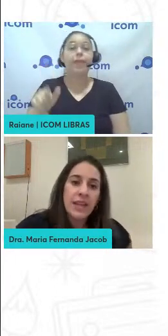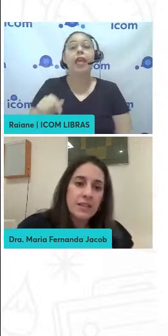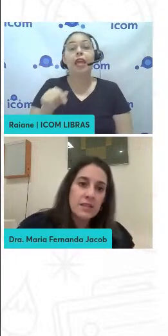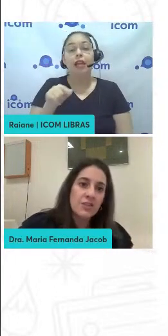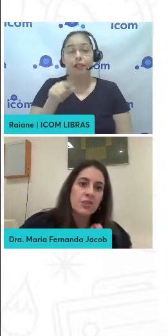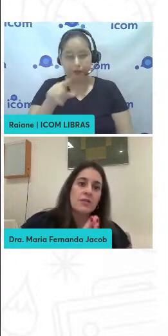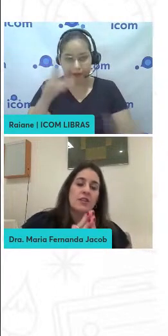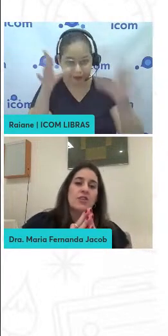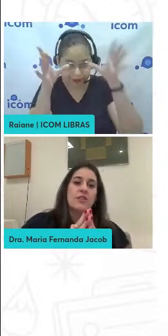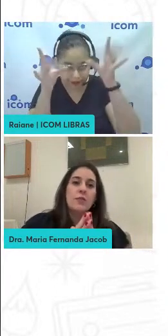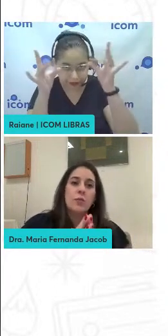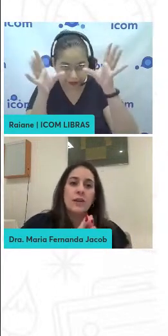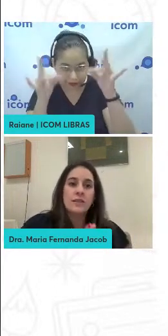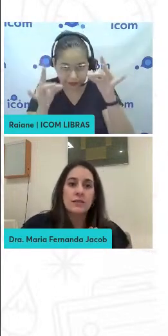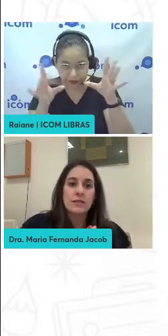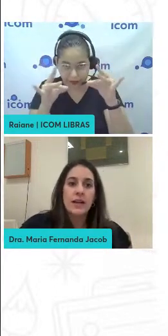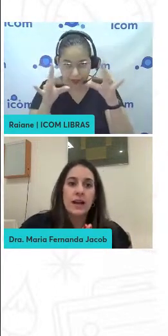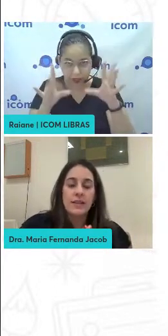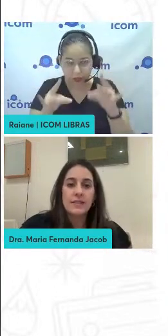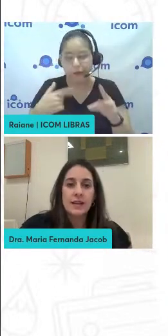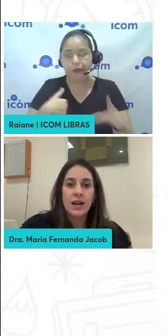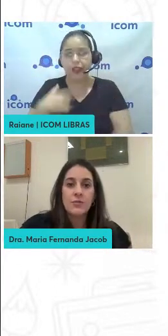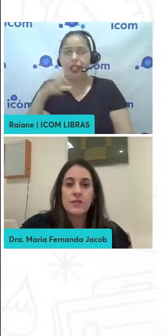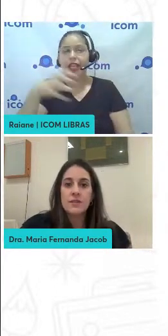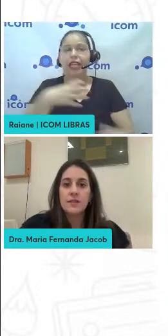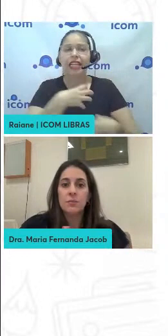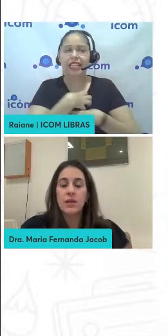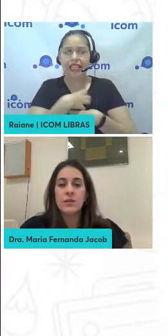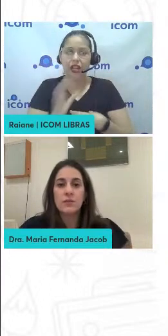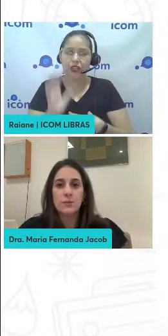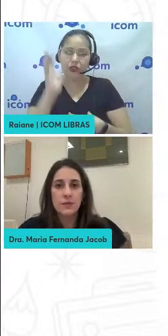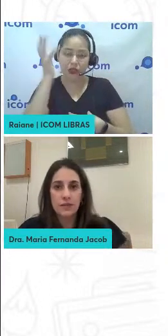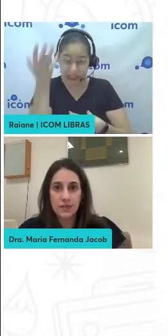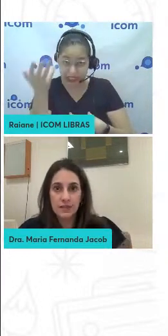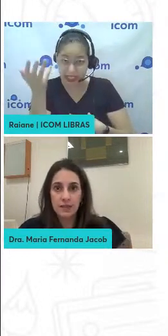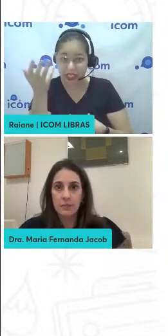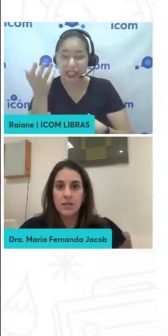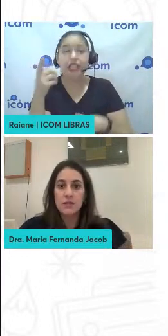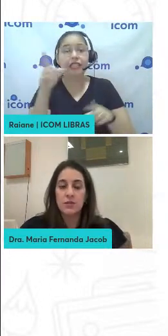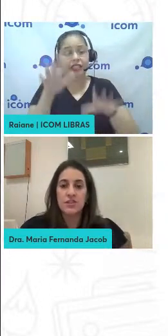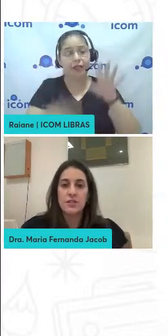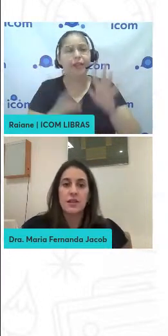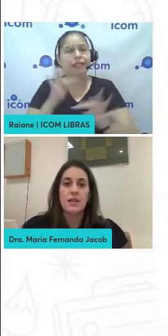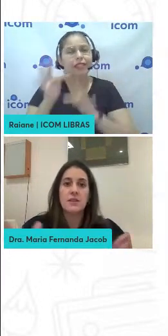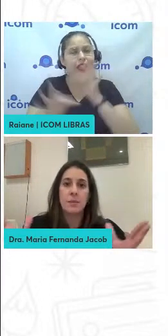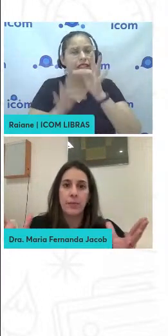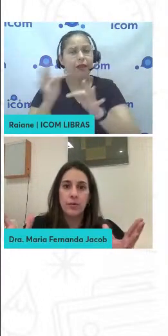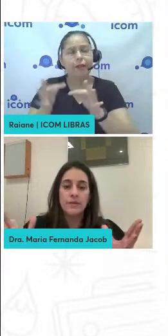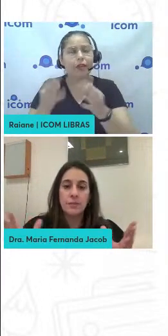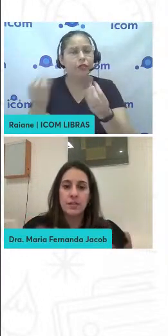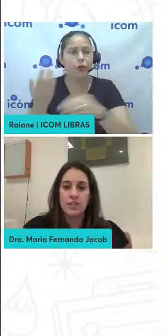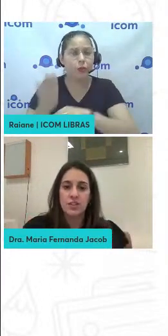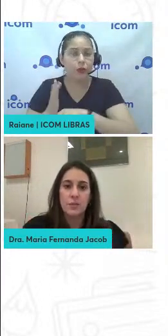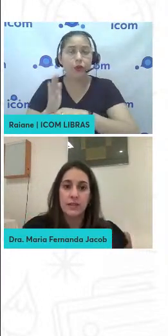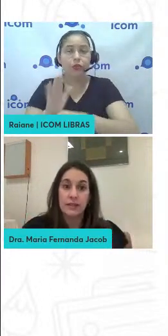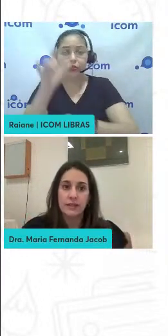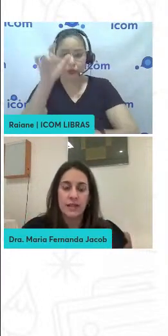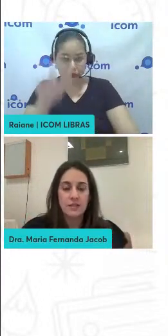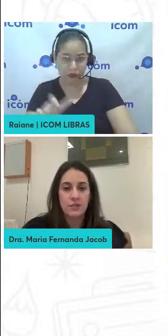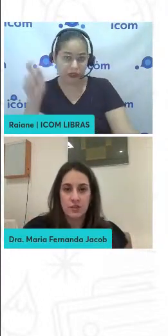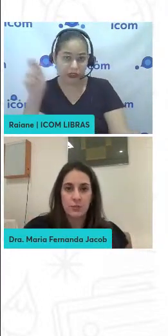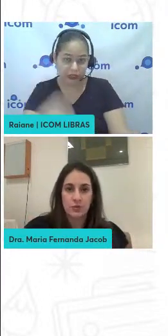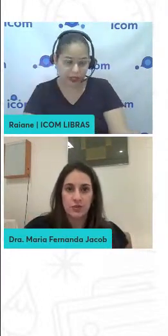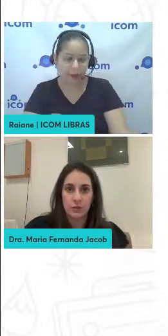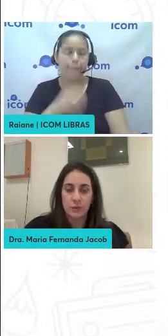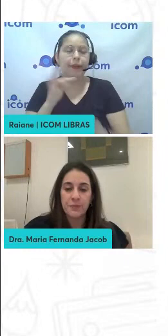detalha bem nesse artigo científico quais são as causas e também quais são os possíveis tratamentos que hoje a ciência aponta para a gente para